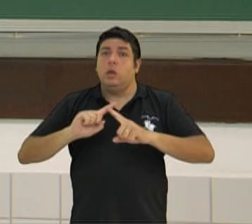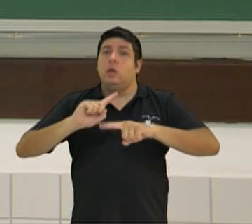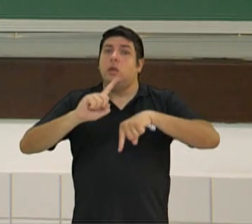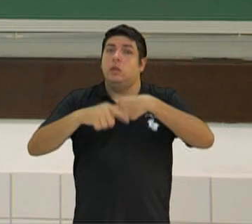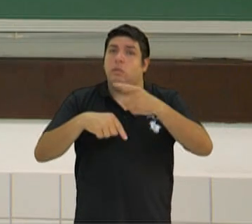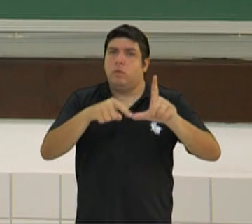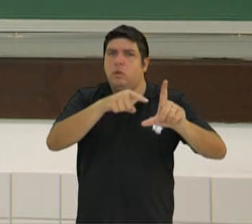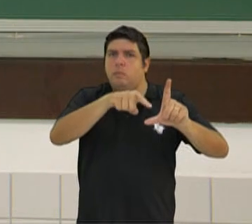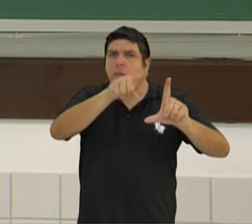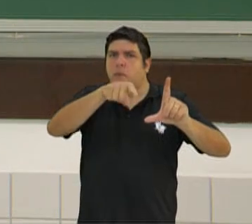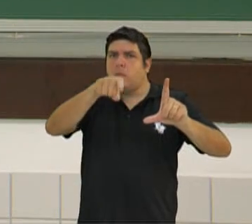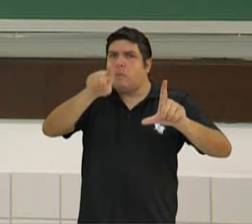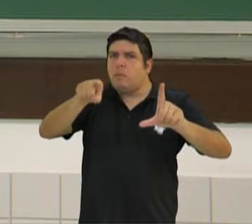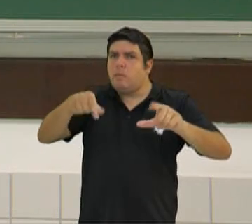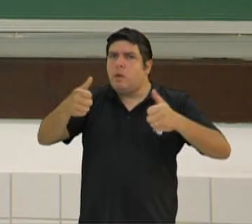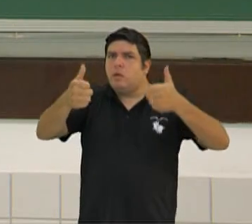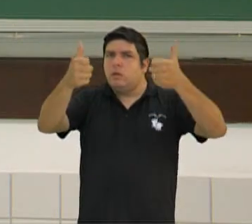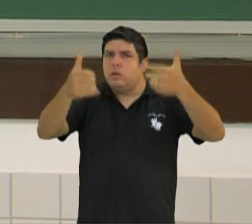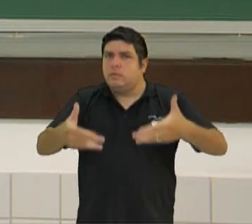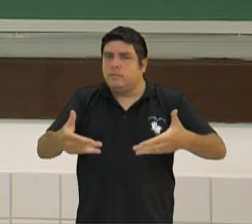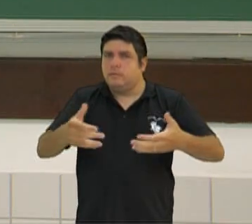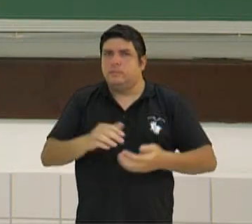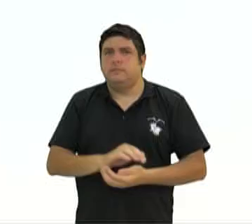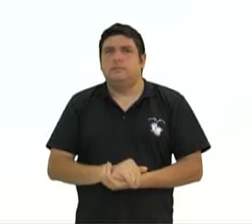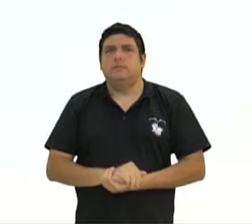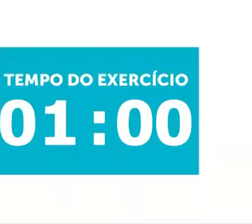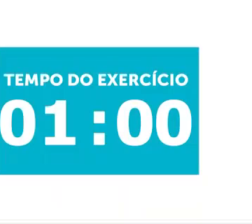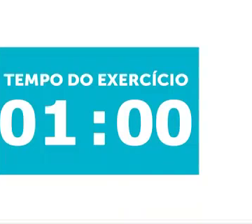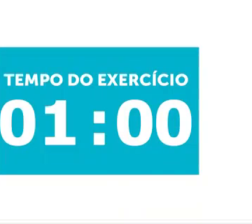e explicar o que vocês devem realizar na atividade.